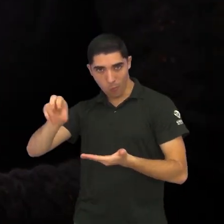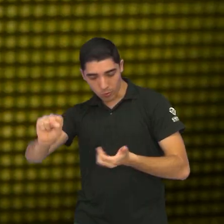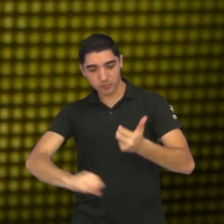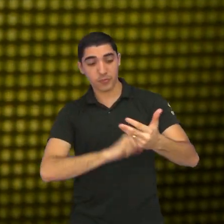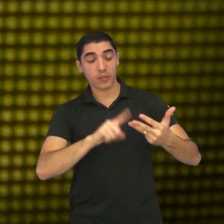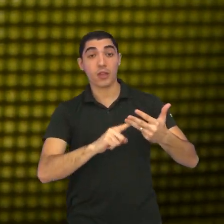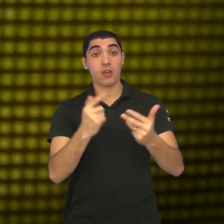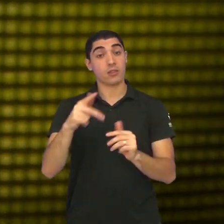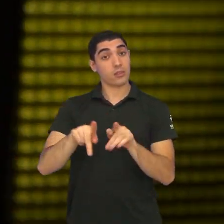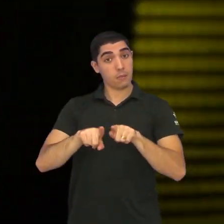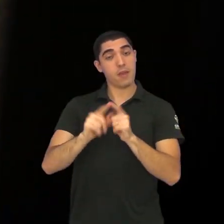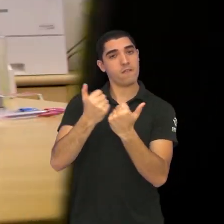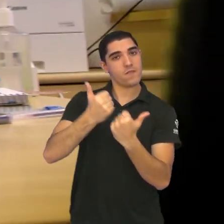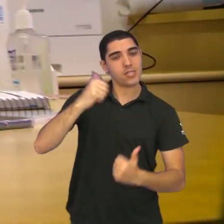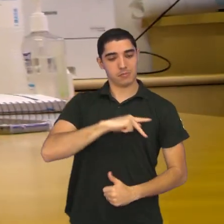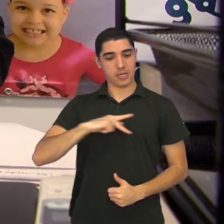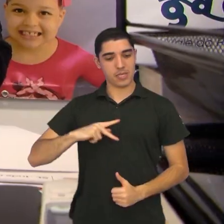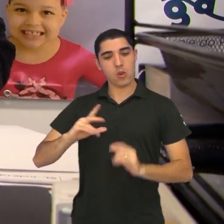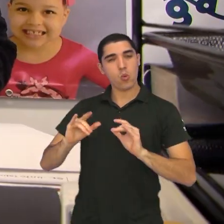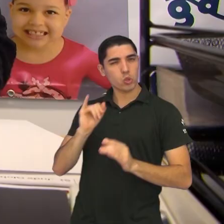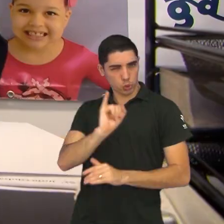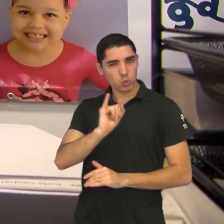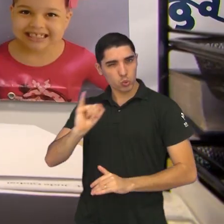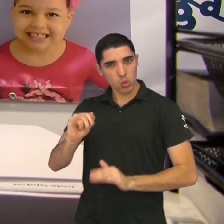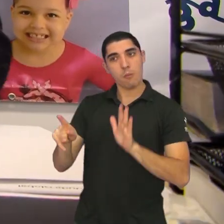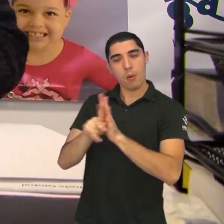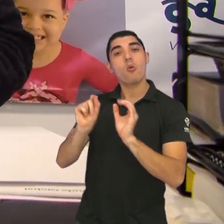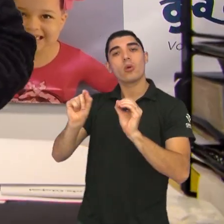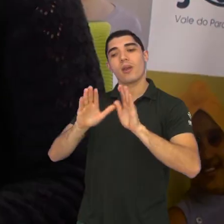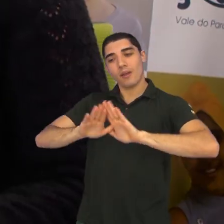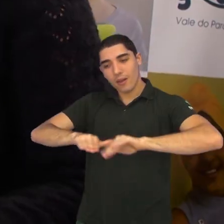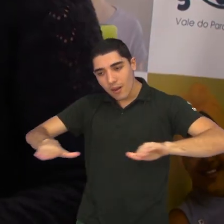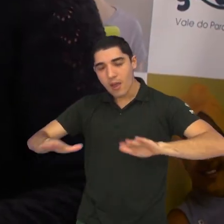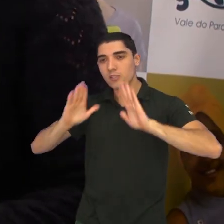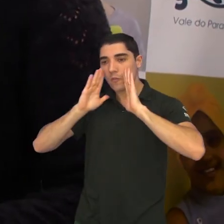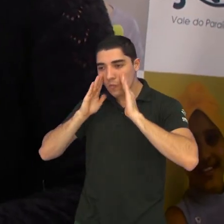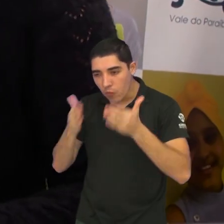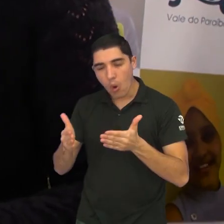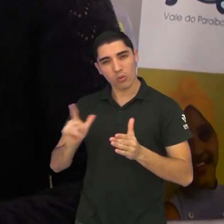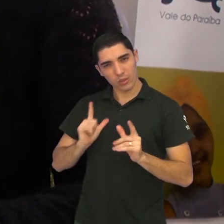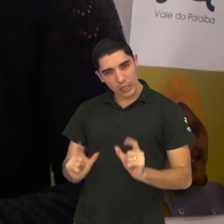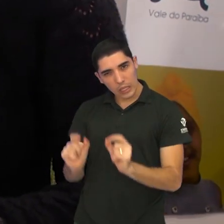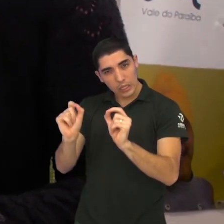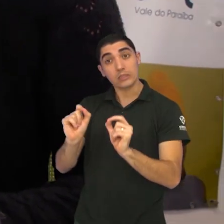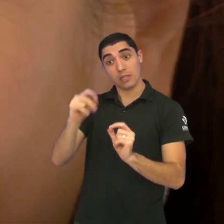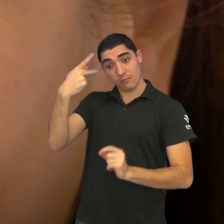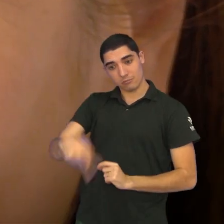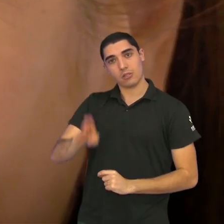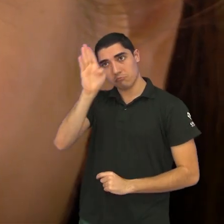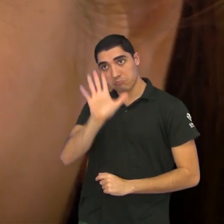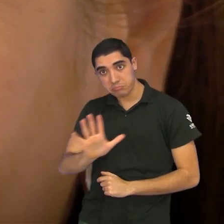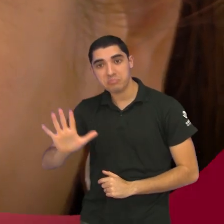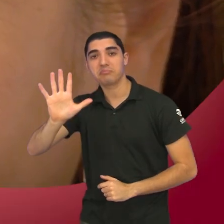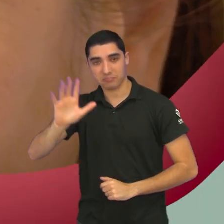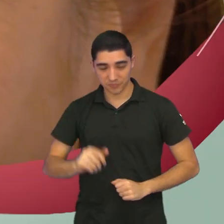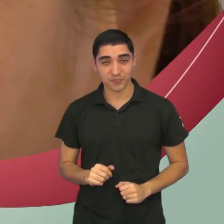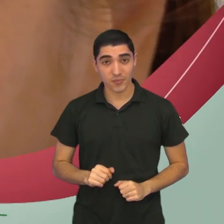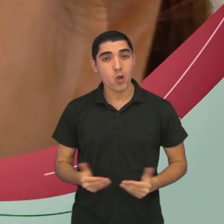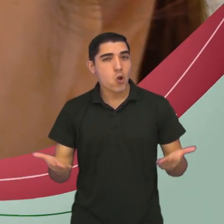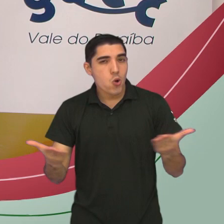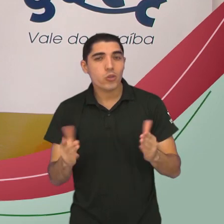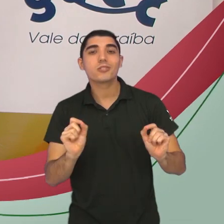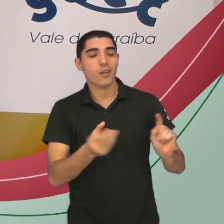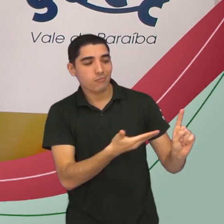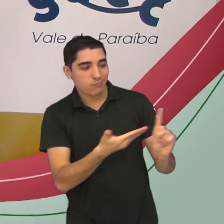do Comus e vice-presidente da Confederação Nacional das Instituições de Apoio e Assistência à Criança e ao Adolescente com